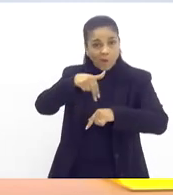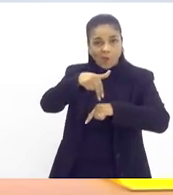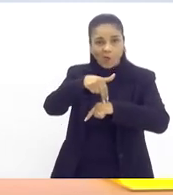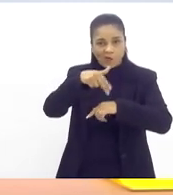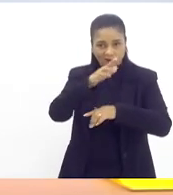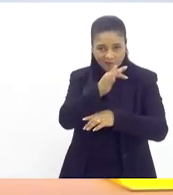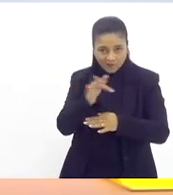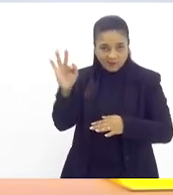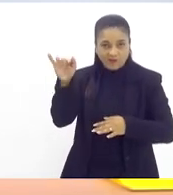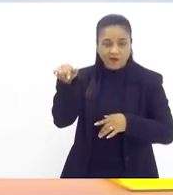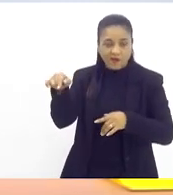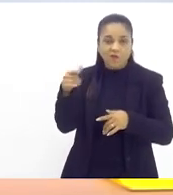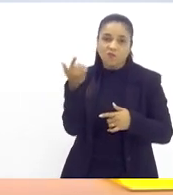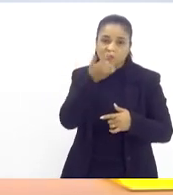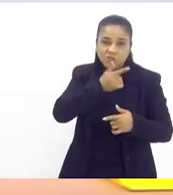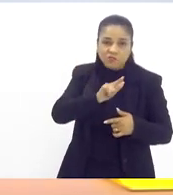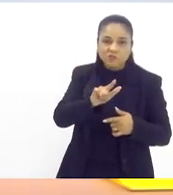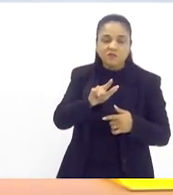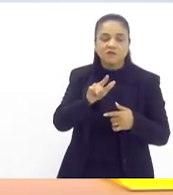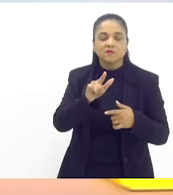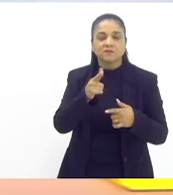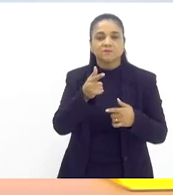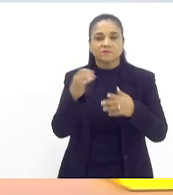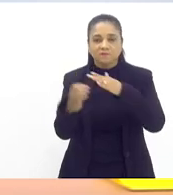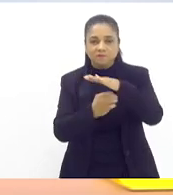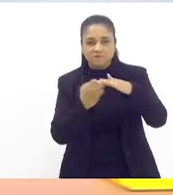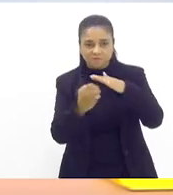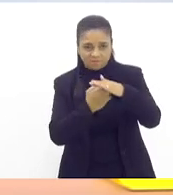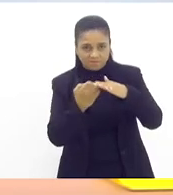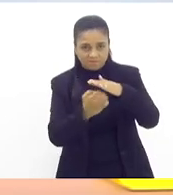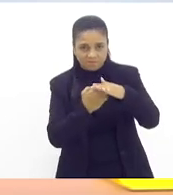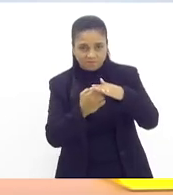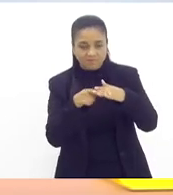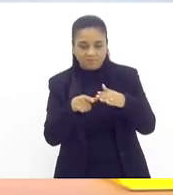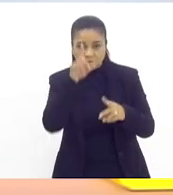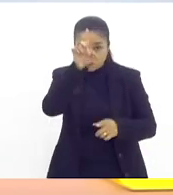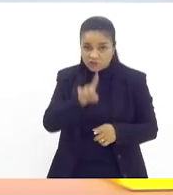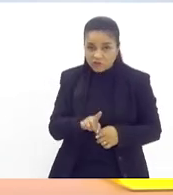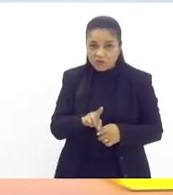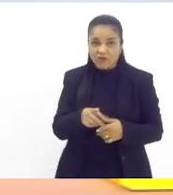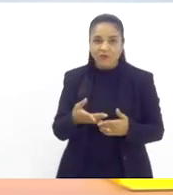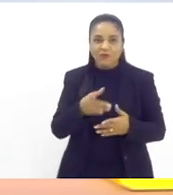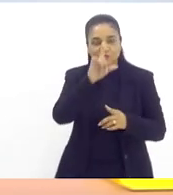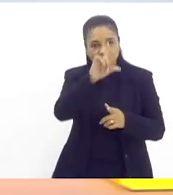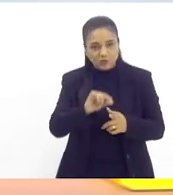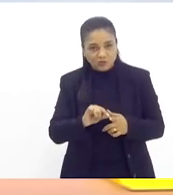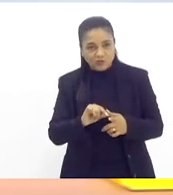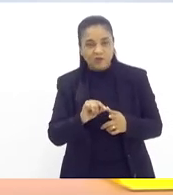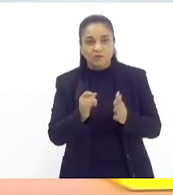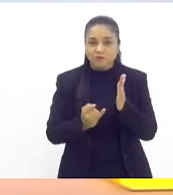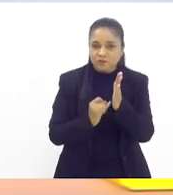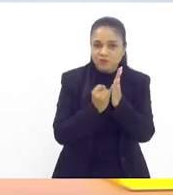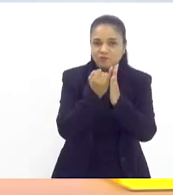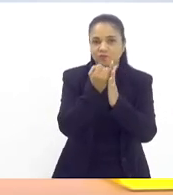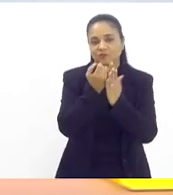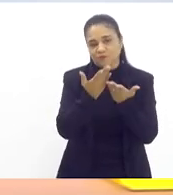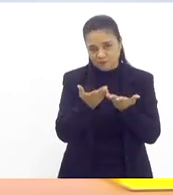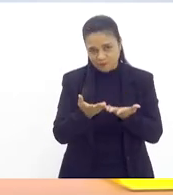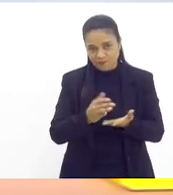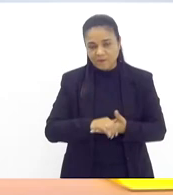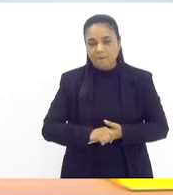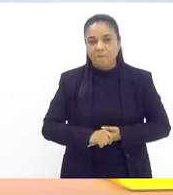fiscais convalidados para compensar as empresas que teriam redução nos